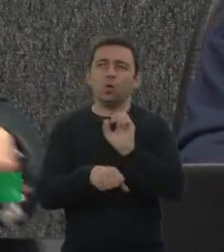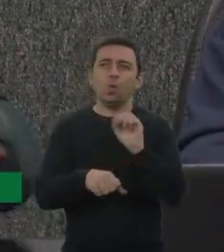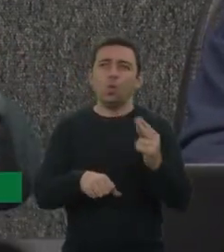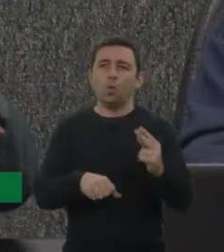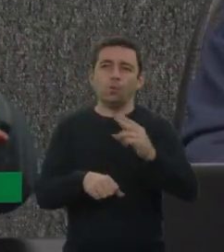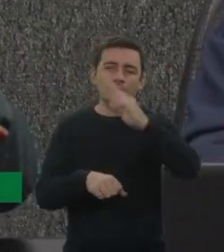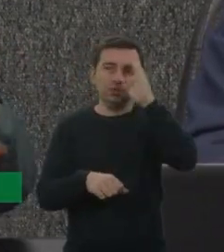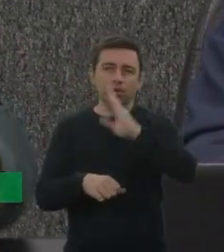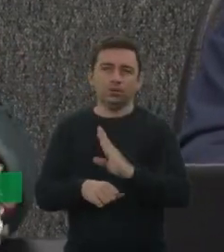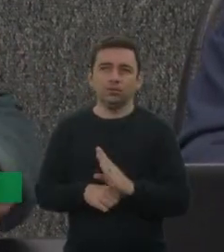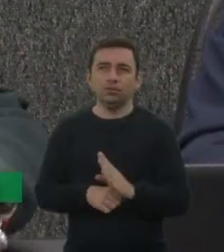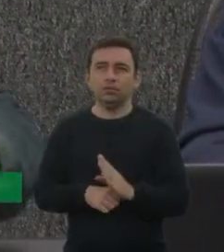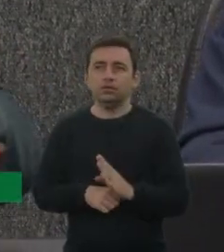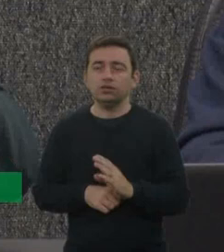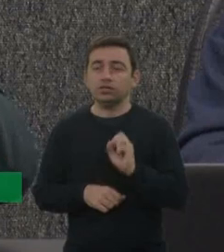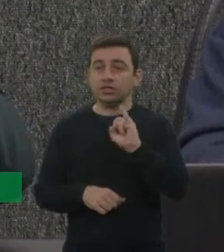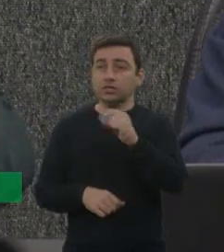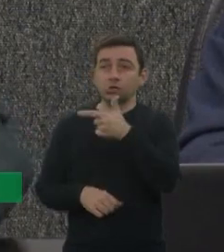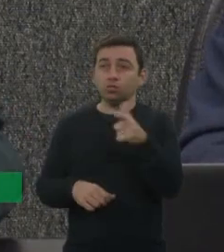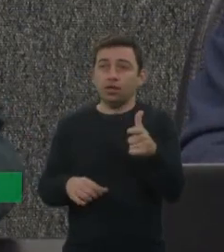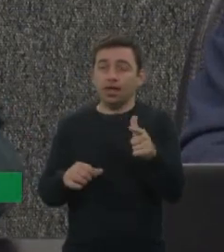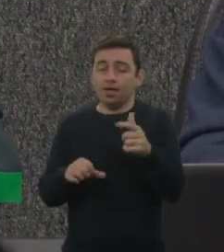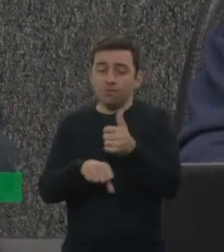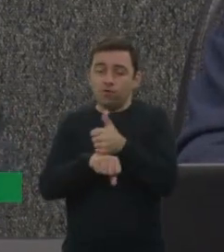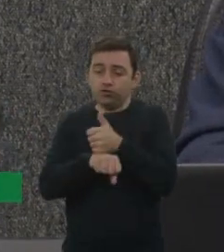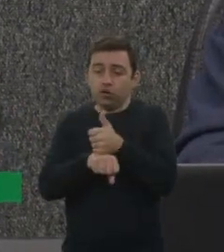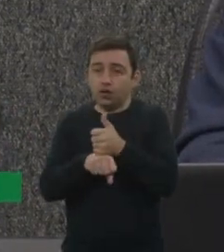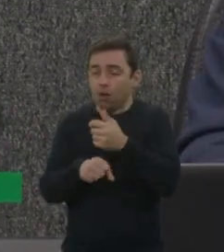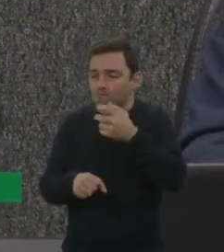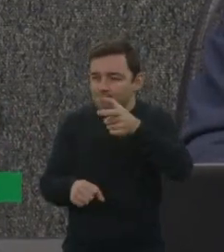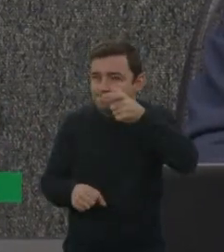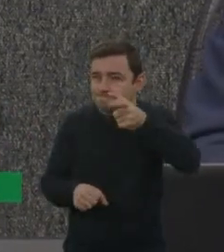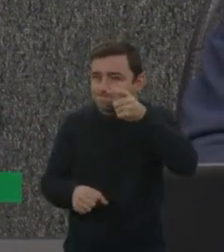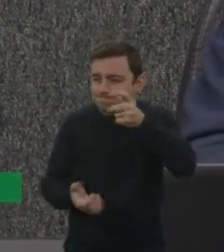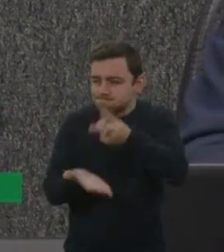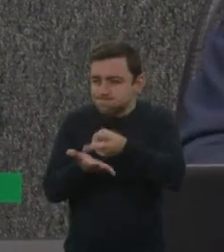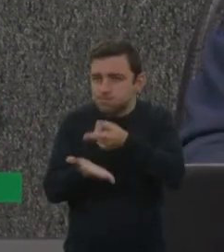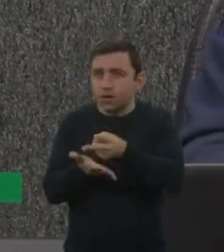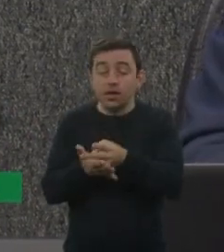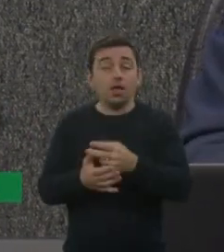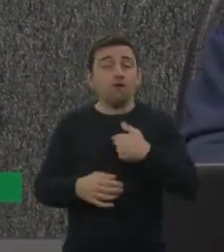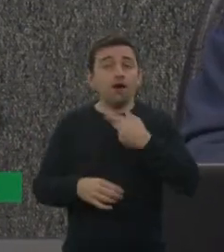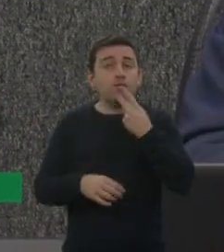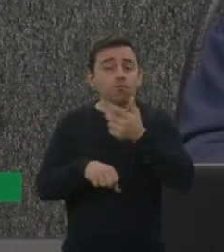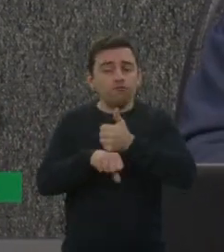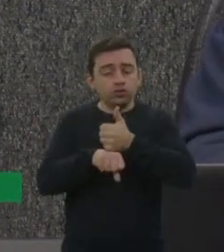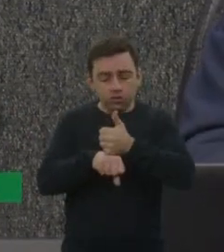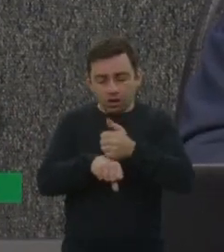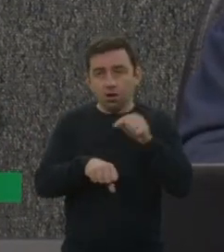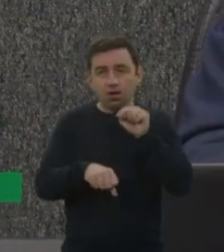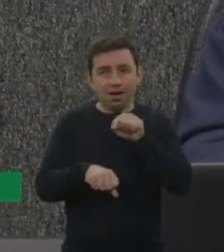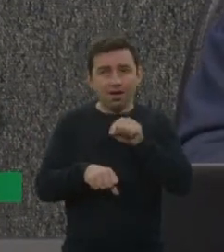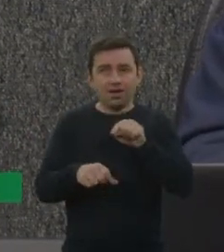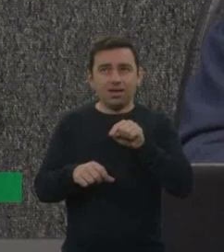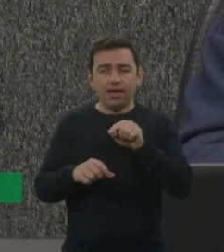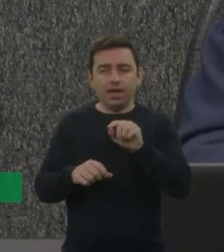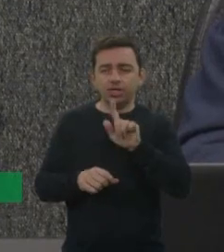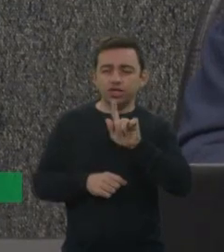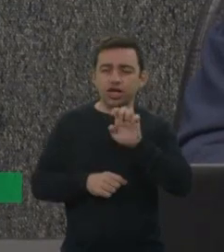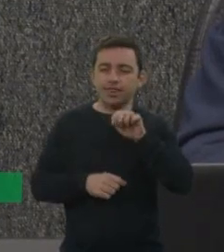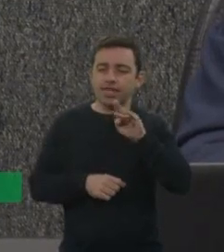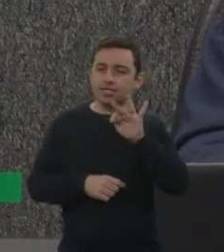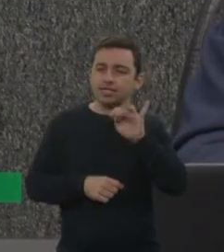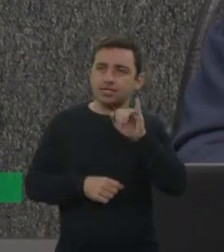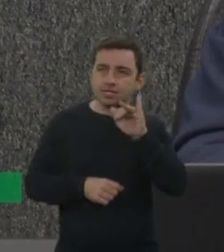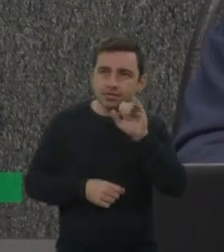tem os especialistas para acompanhar. E, quando a gente fala de especialista, a gente não fala só do geneticista, do